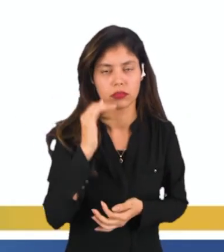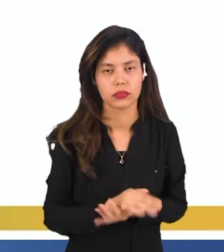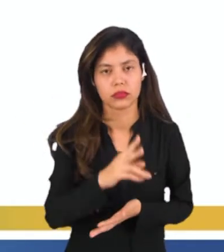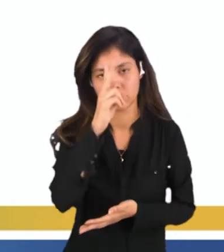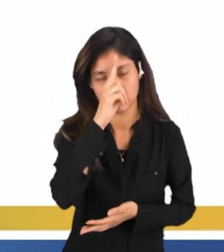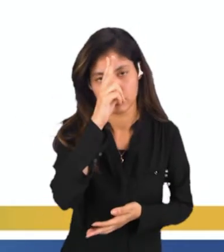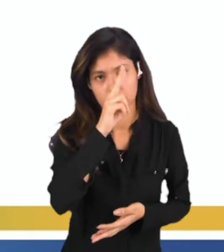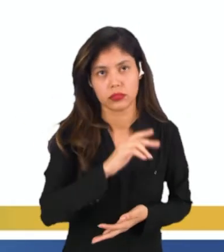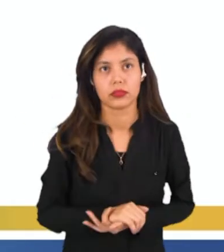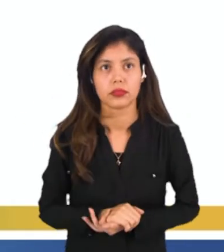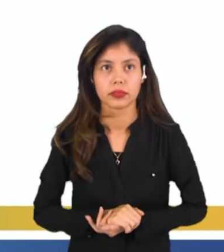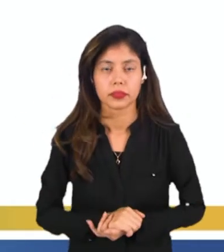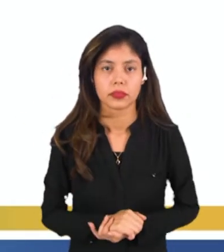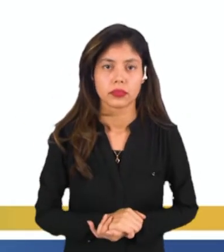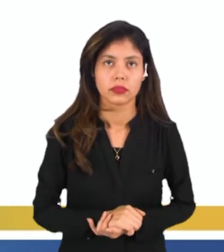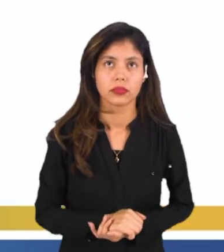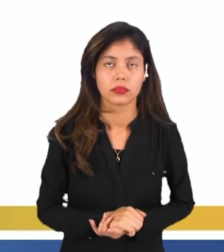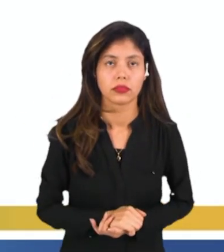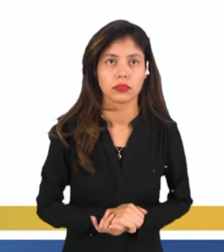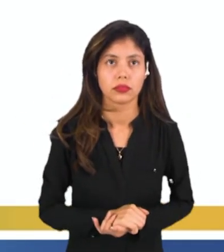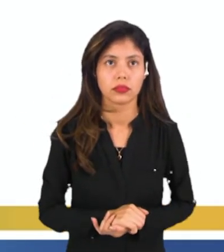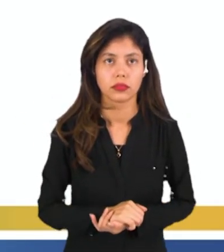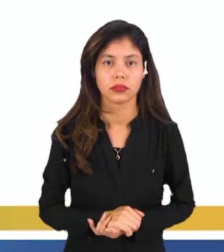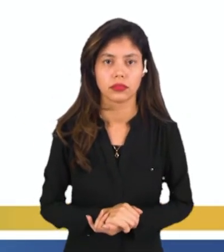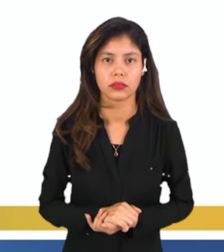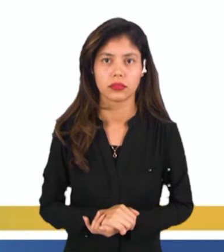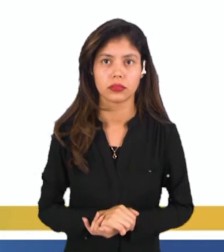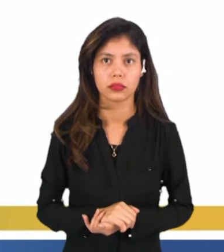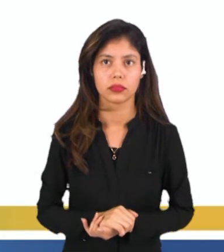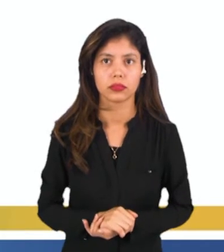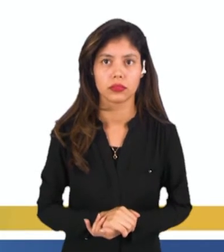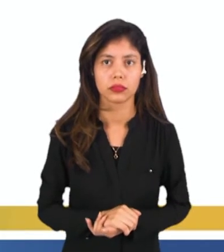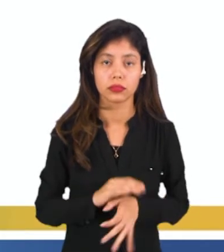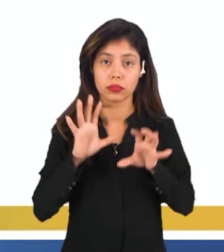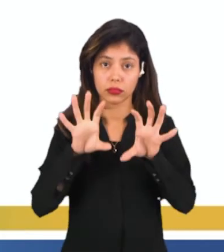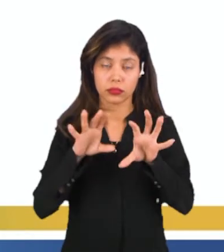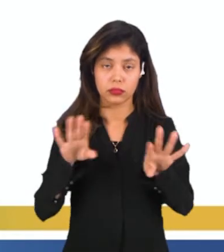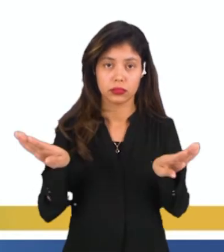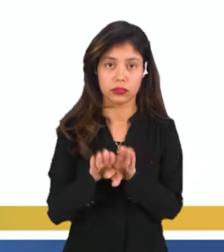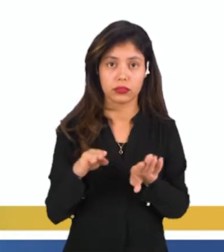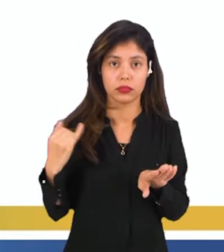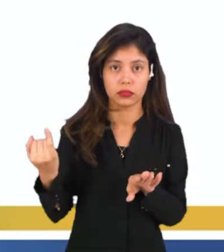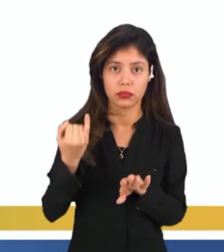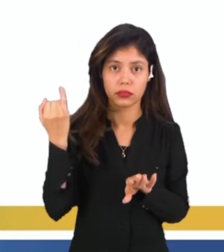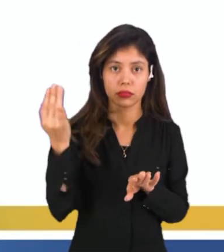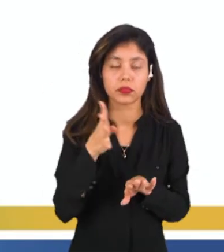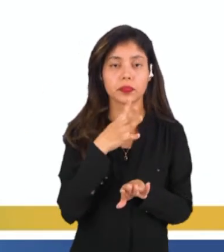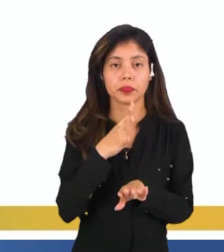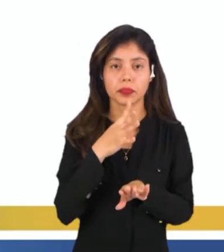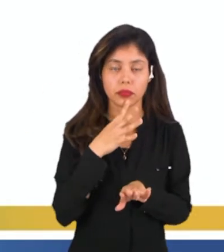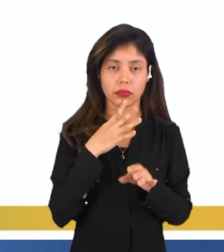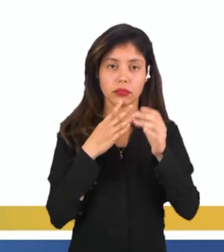vocês levem em consideração. Aqui nós temos uma obra muito